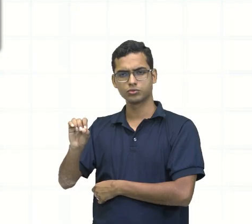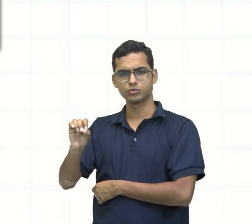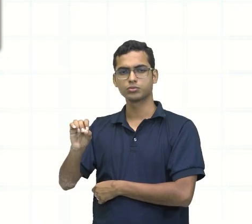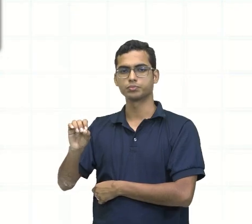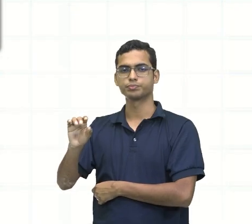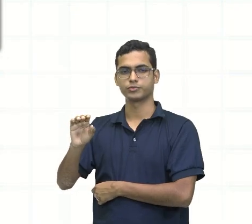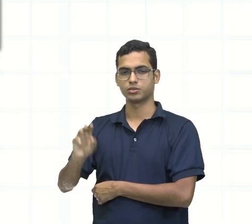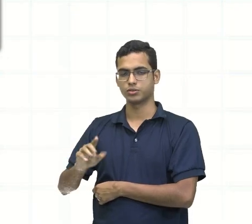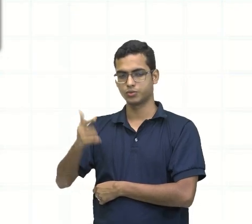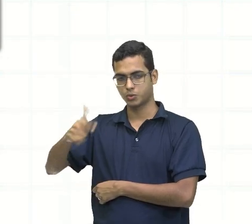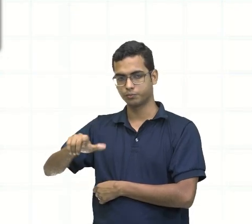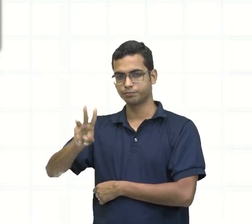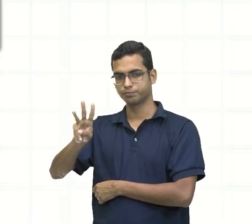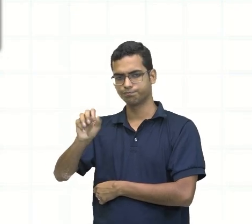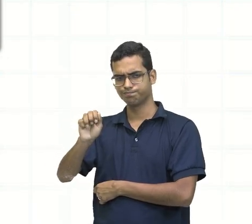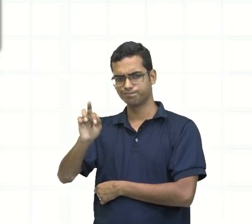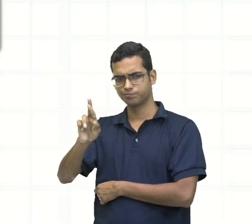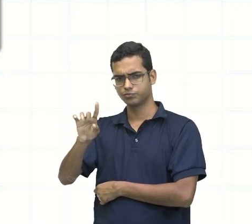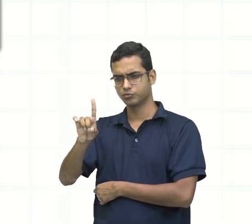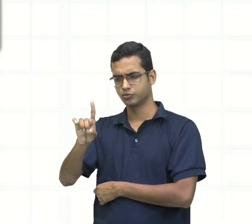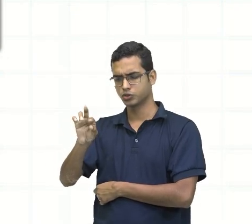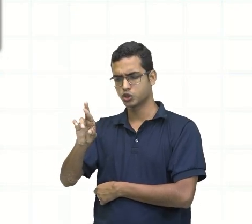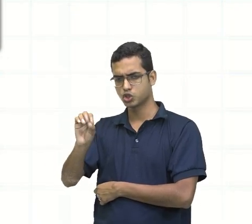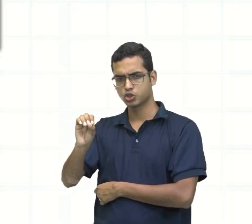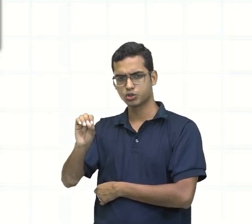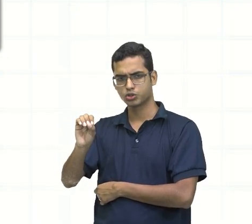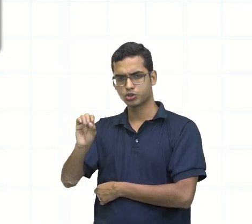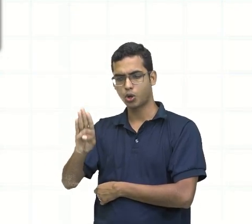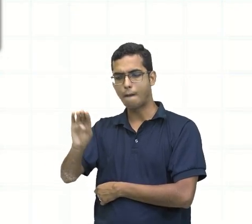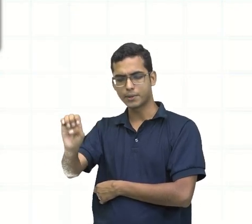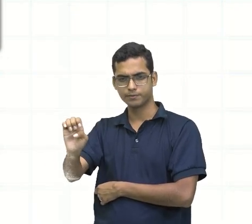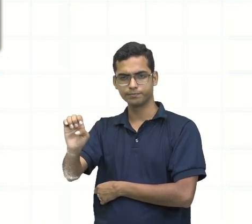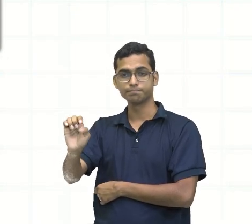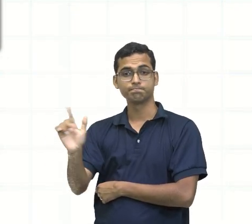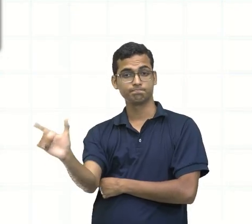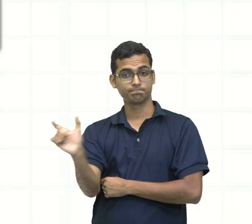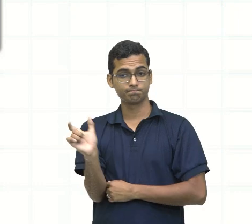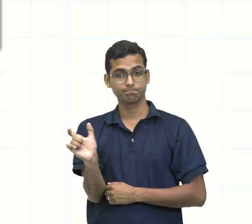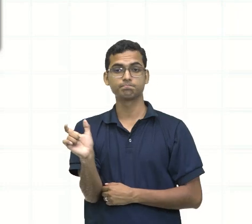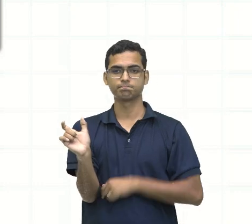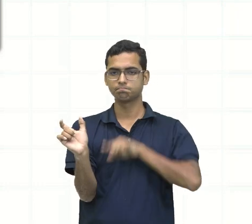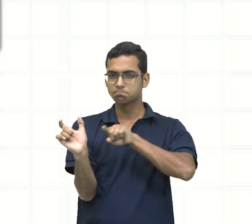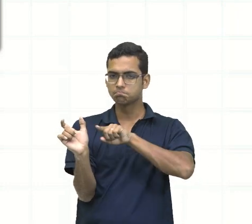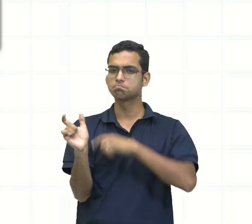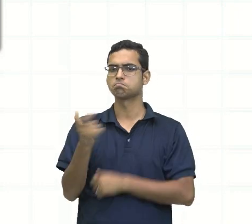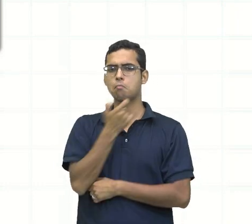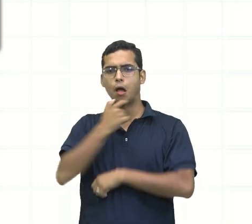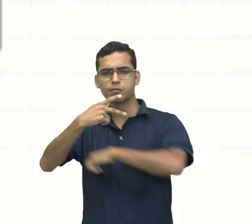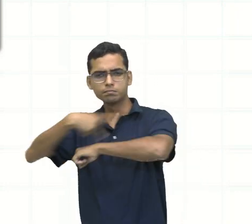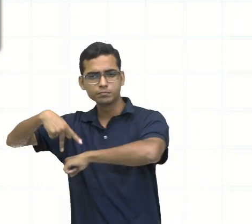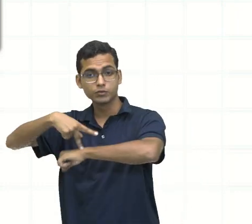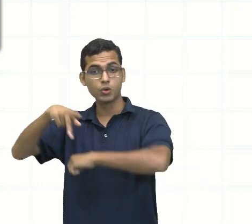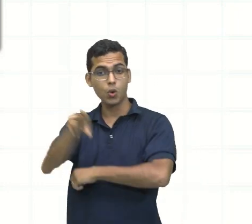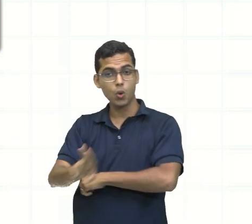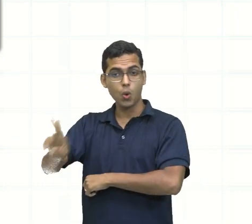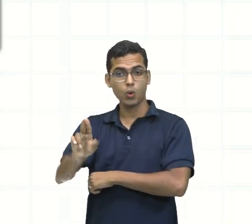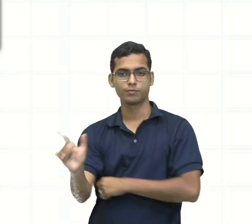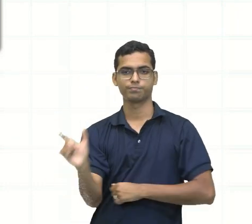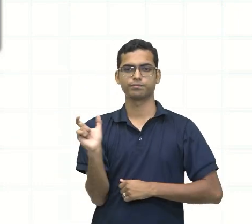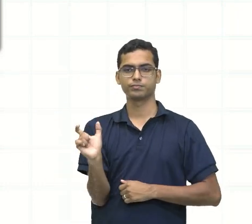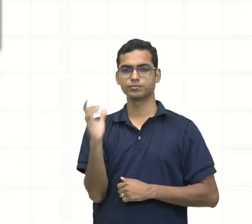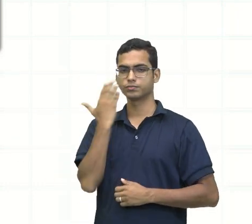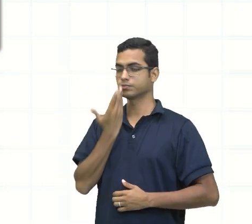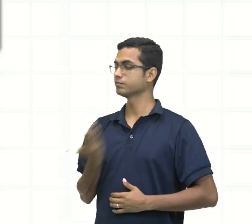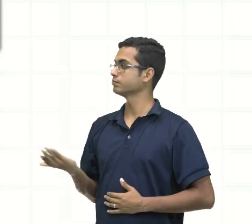Wardrobe. Wardrobe. Então, na região da Inglaterra, Grã-Bretanha, vocês vão